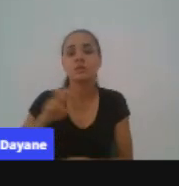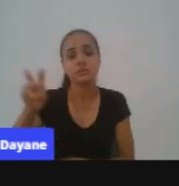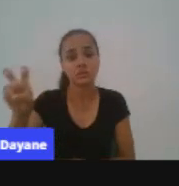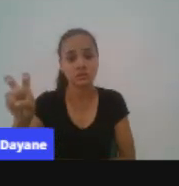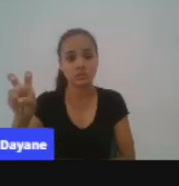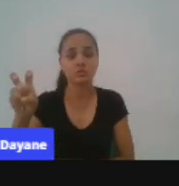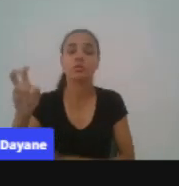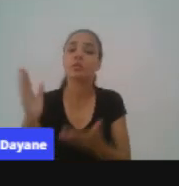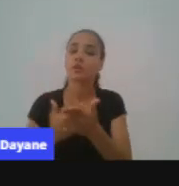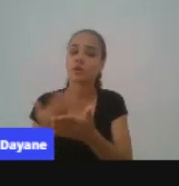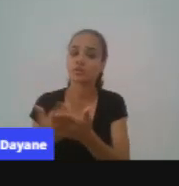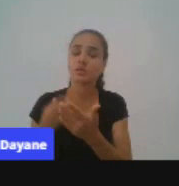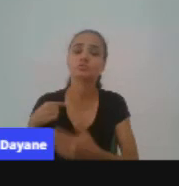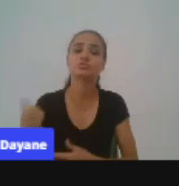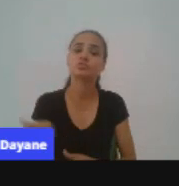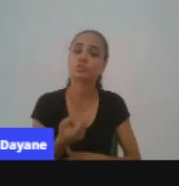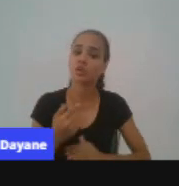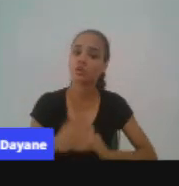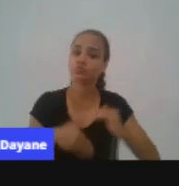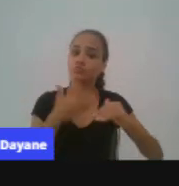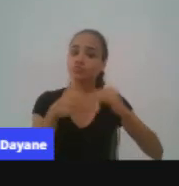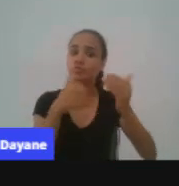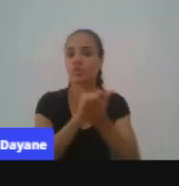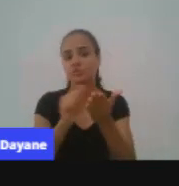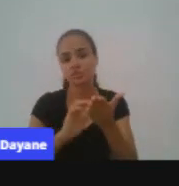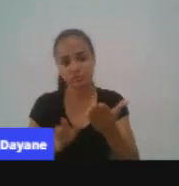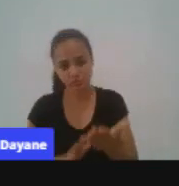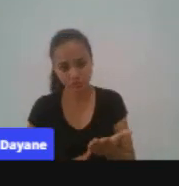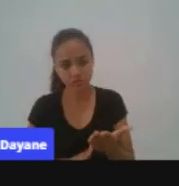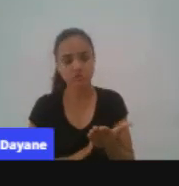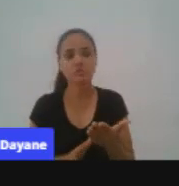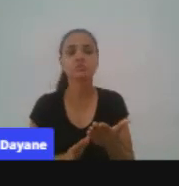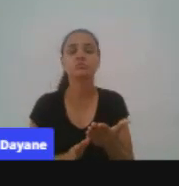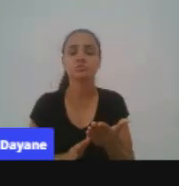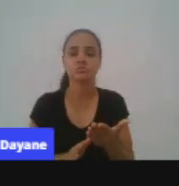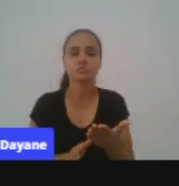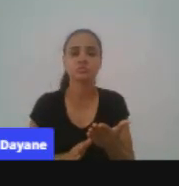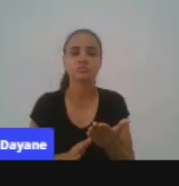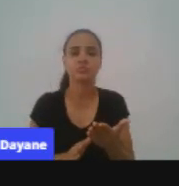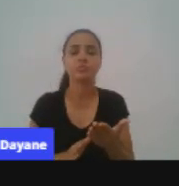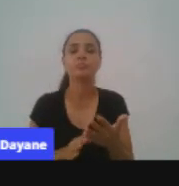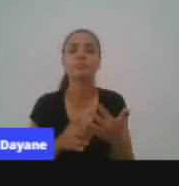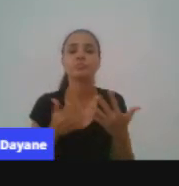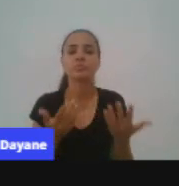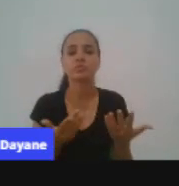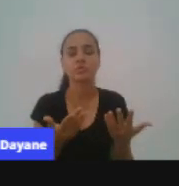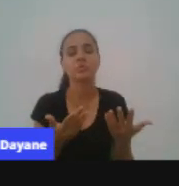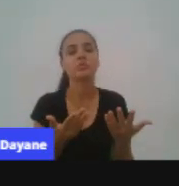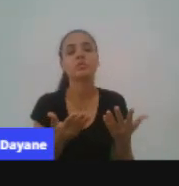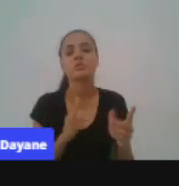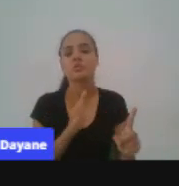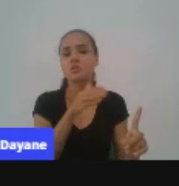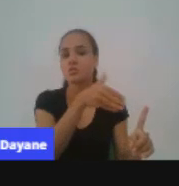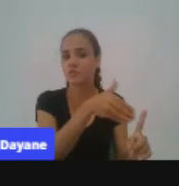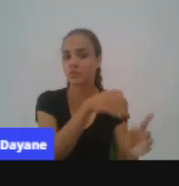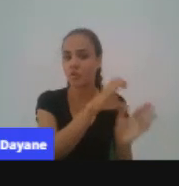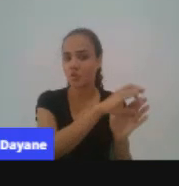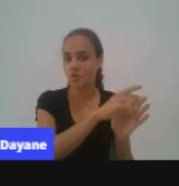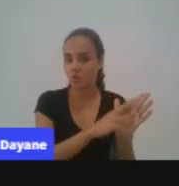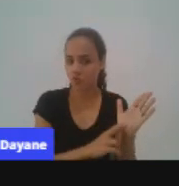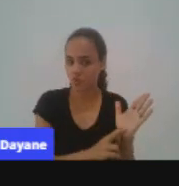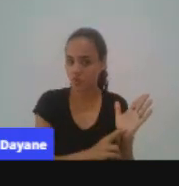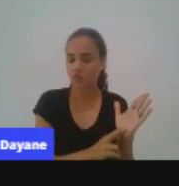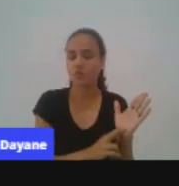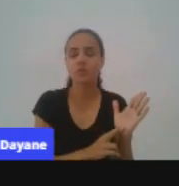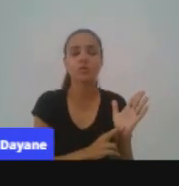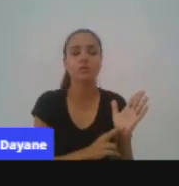desenvolvermos essas atividades indicadas do referencial curricular circunstancial para esse ano de 2021.